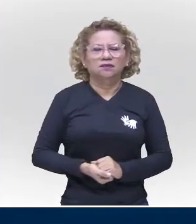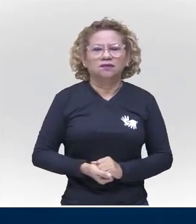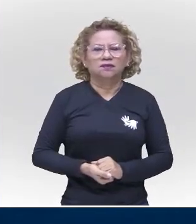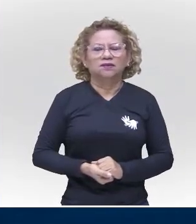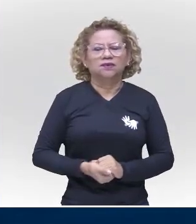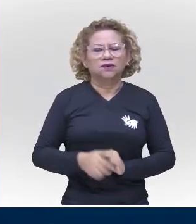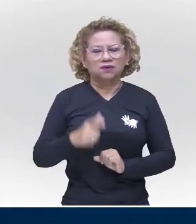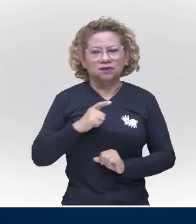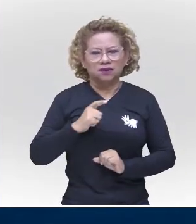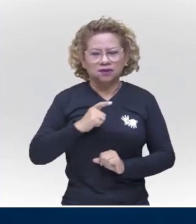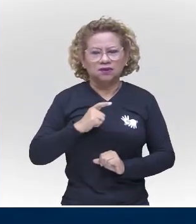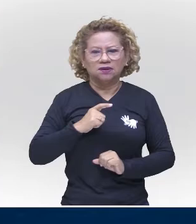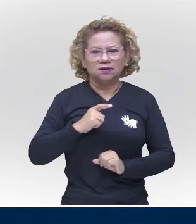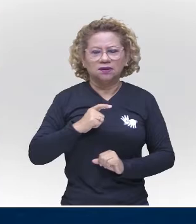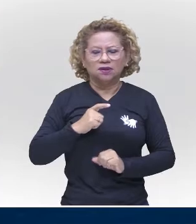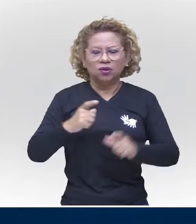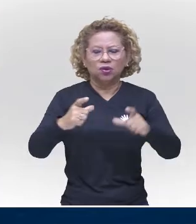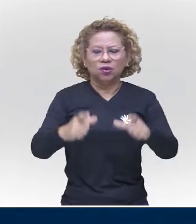meio urbano,